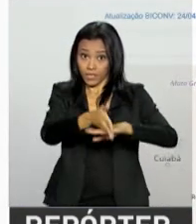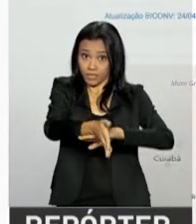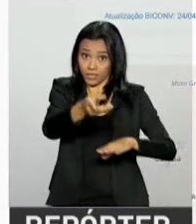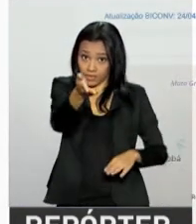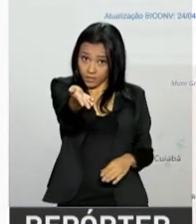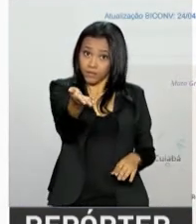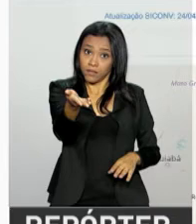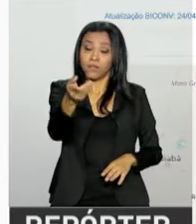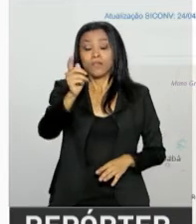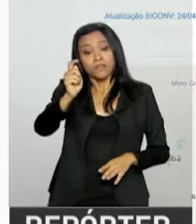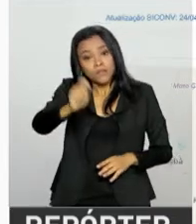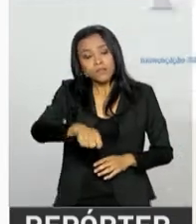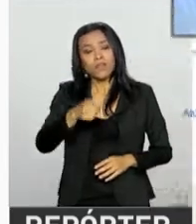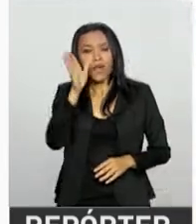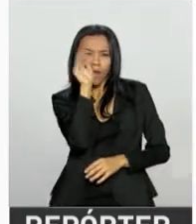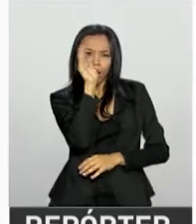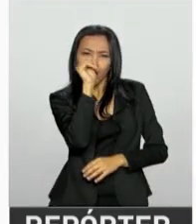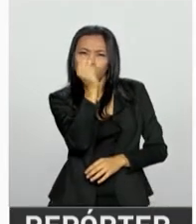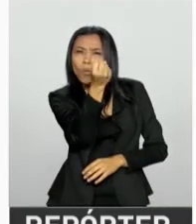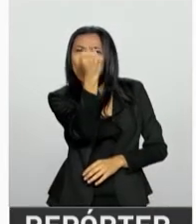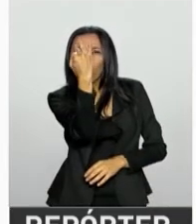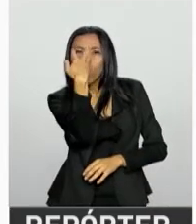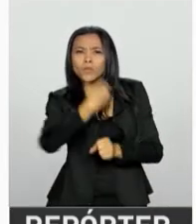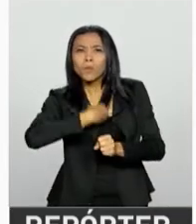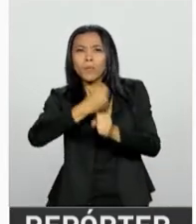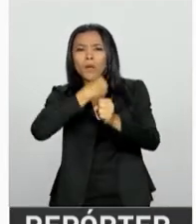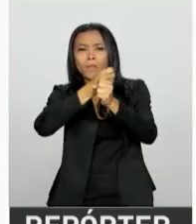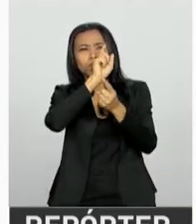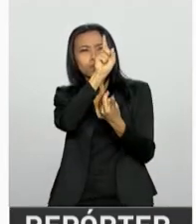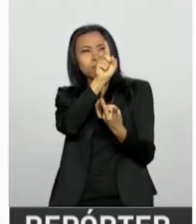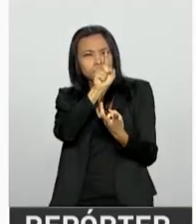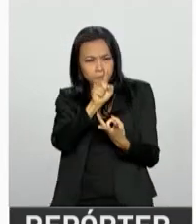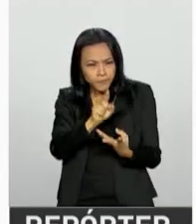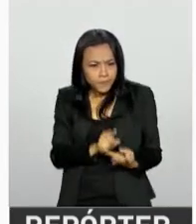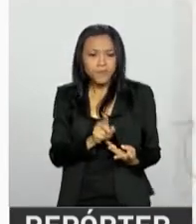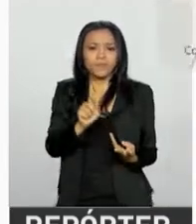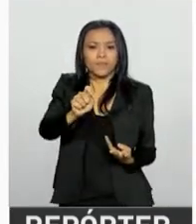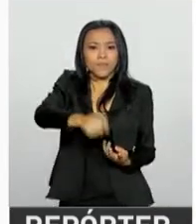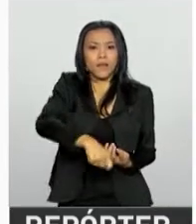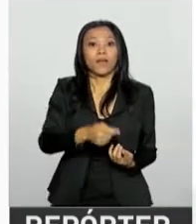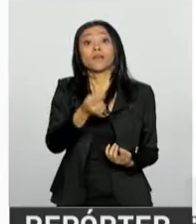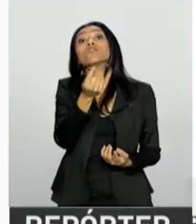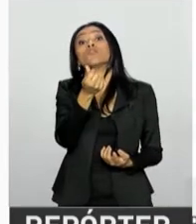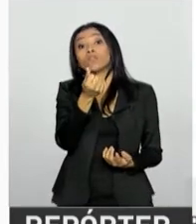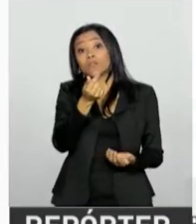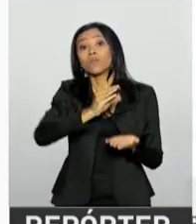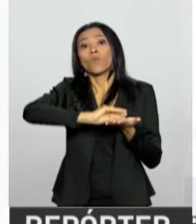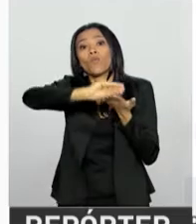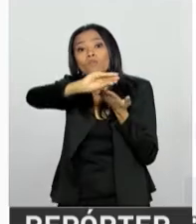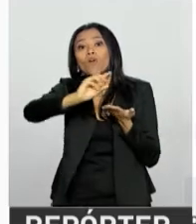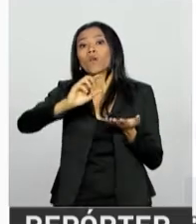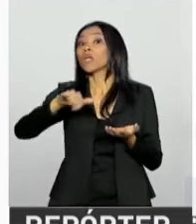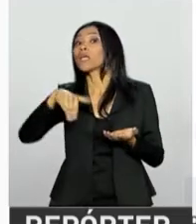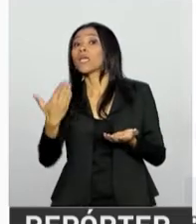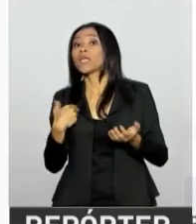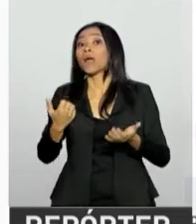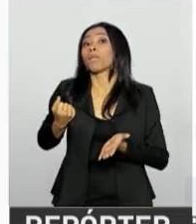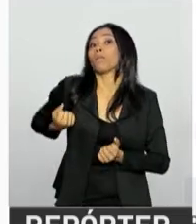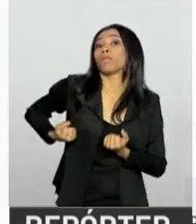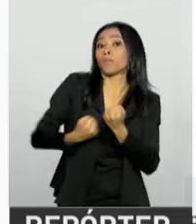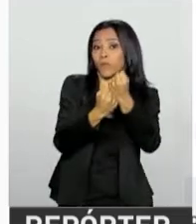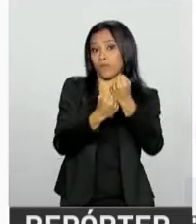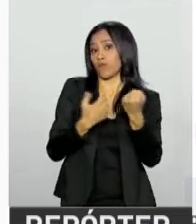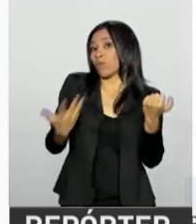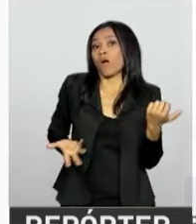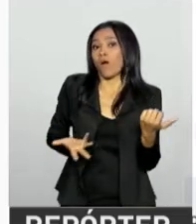paineldeobras.planejamento.gov.br. Lá é possível ver a quantidade de obras que estão sendo acompanhadas, o investimento feito e qual o programa do governo que